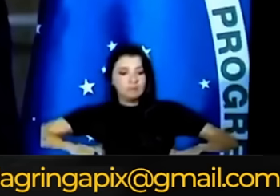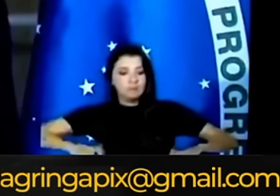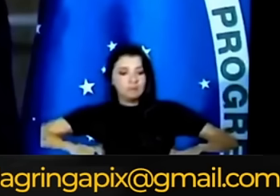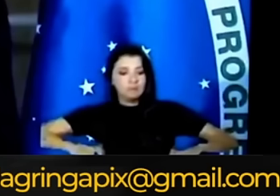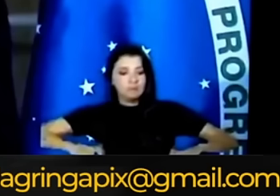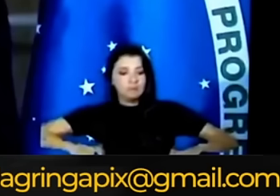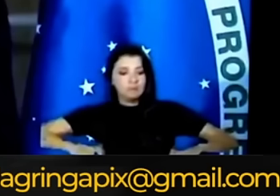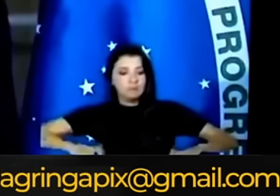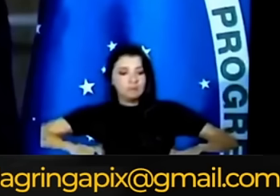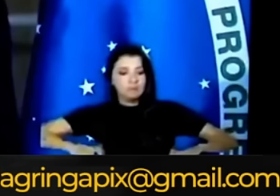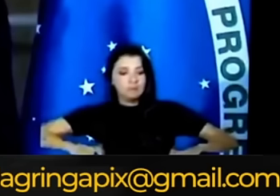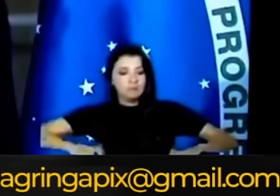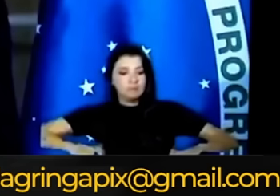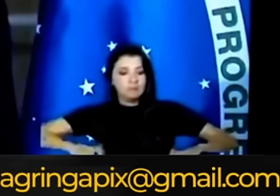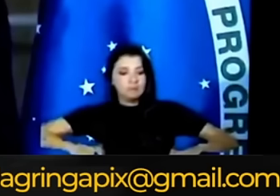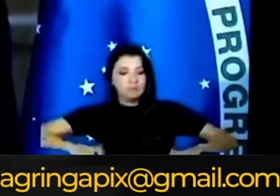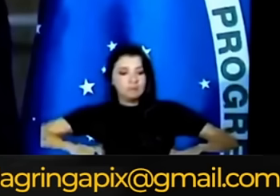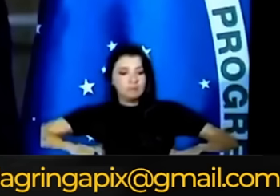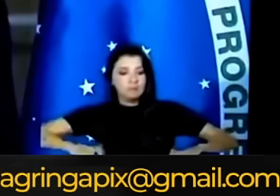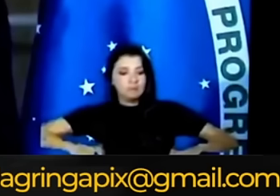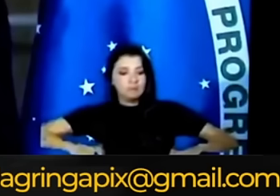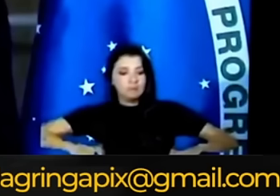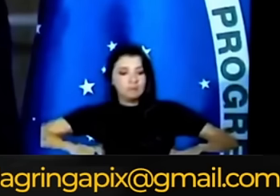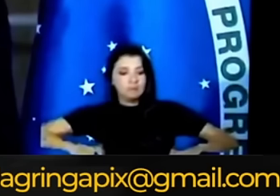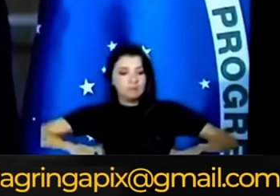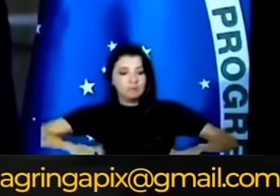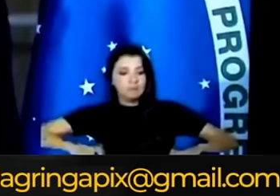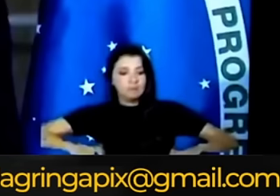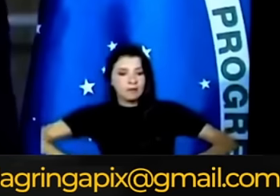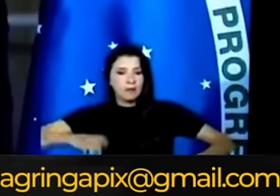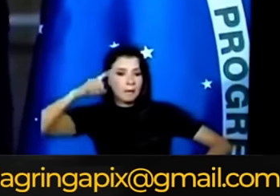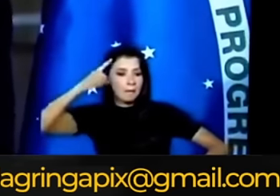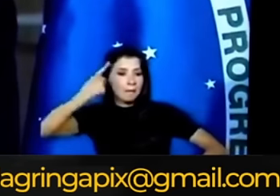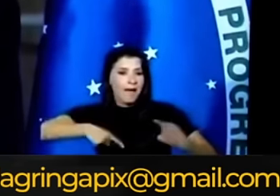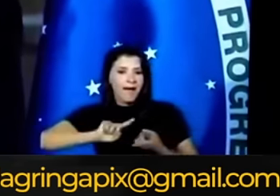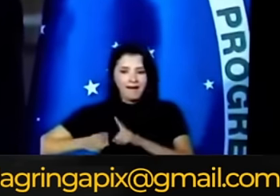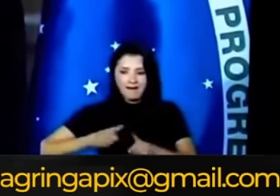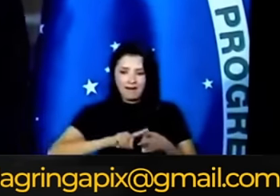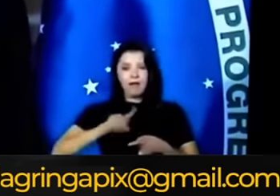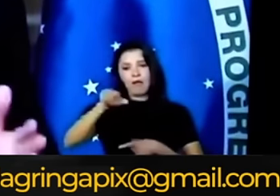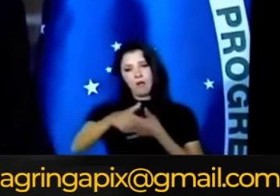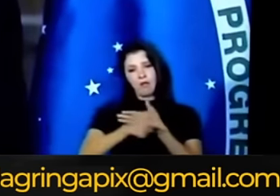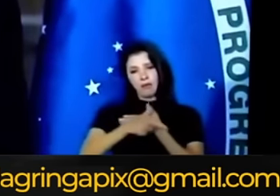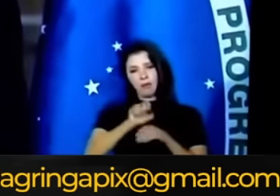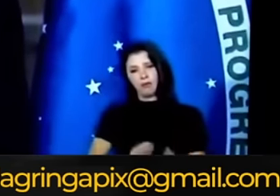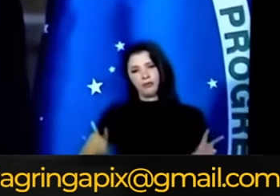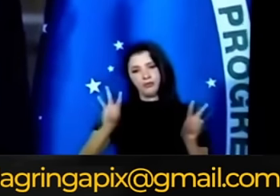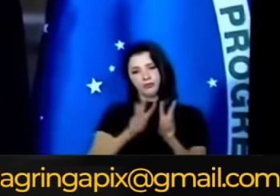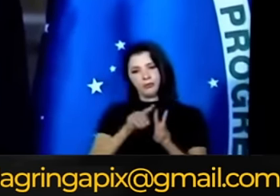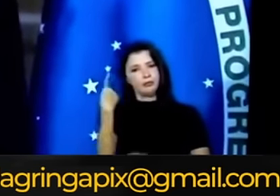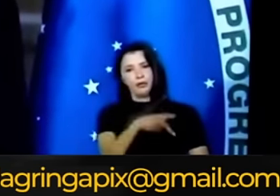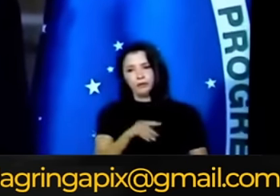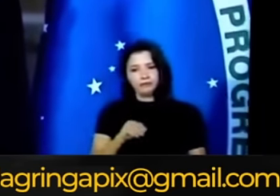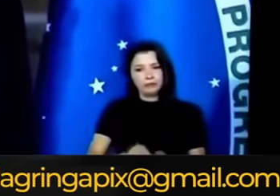umas 550 caixas de cerveja e não resolveu nada era o papel das Nações Unidas que não tá